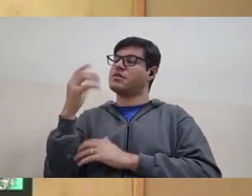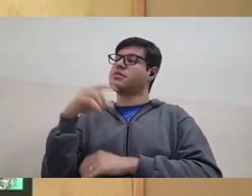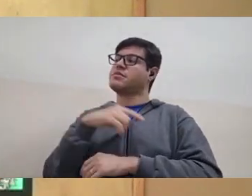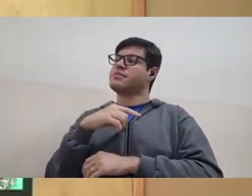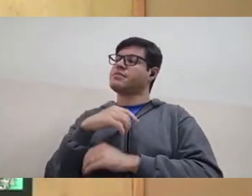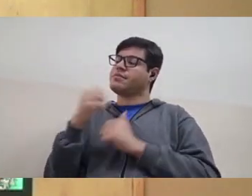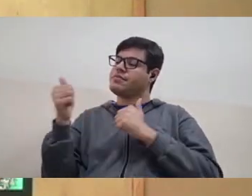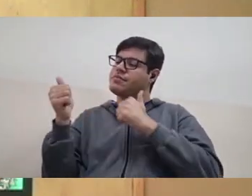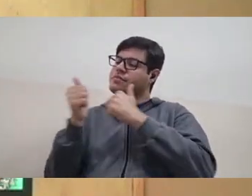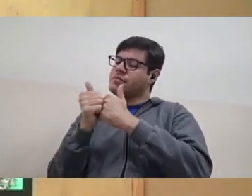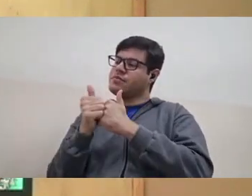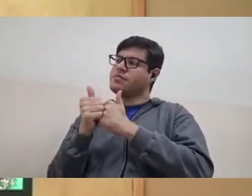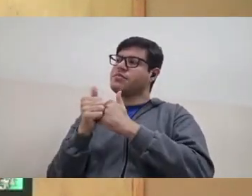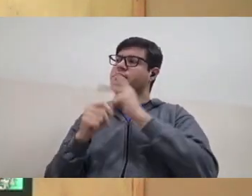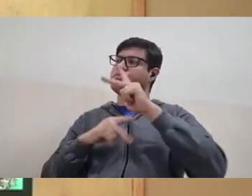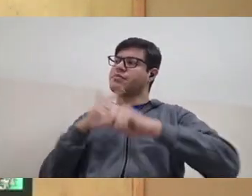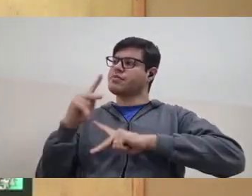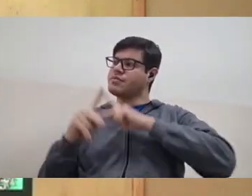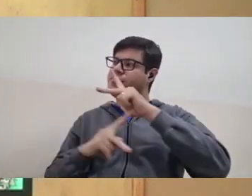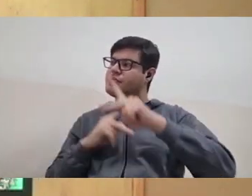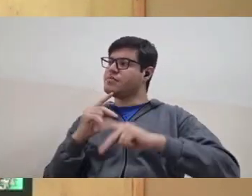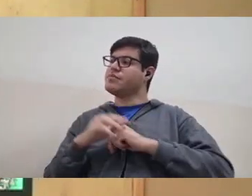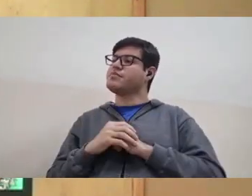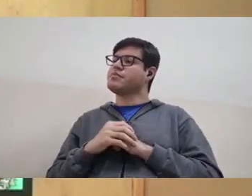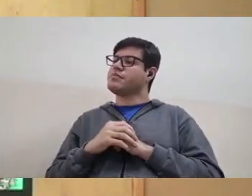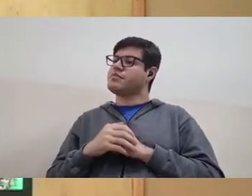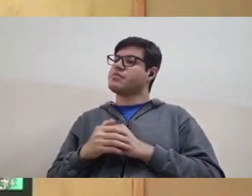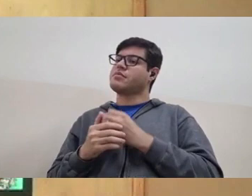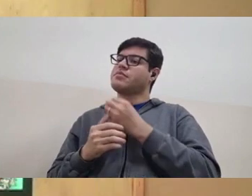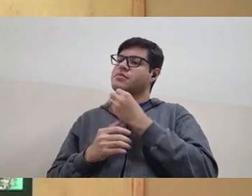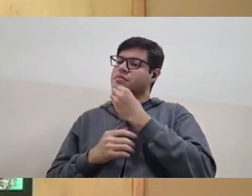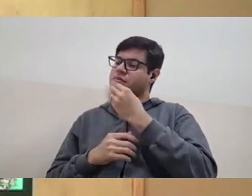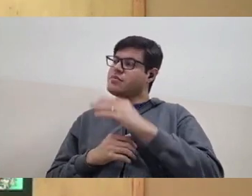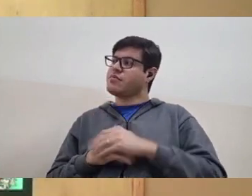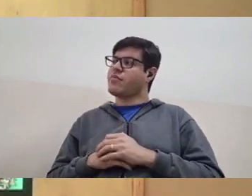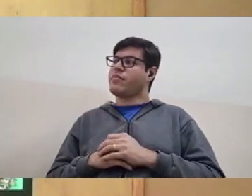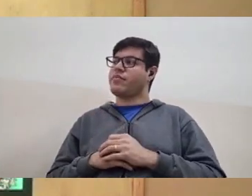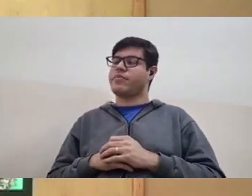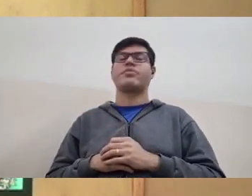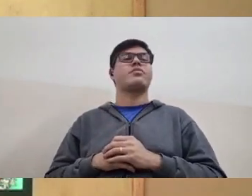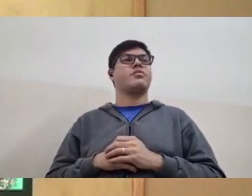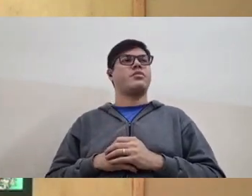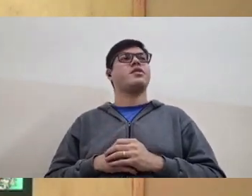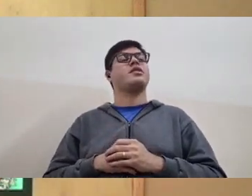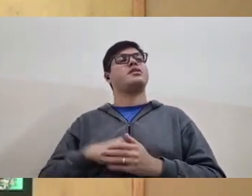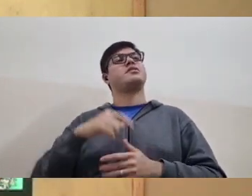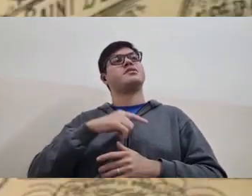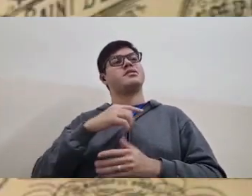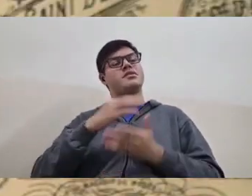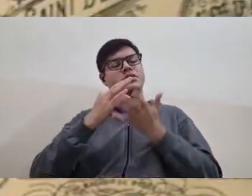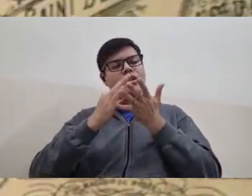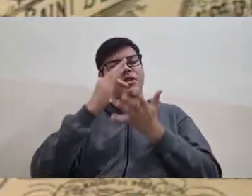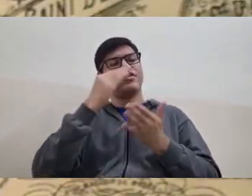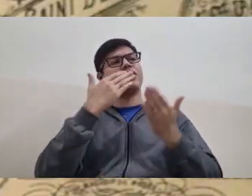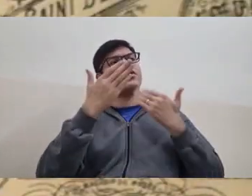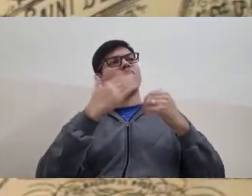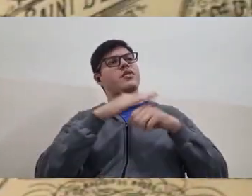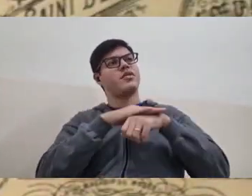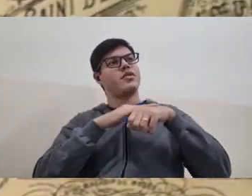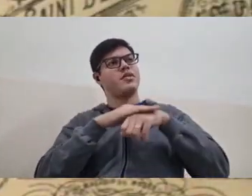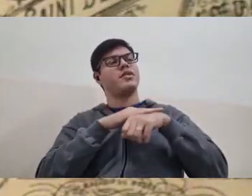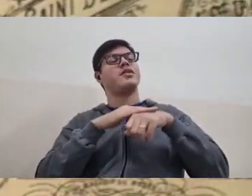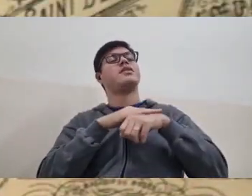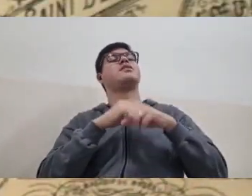é próxima da população. A população quiser ir até lá na rua Emílio Ferreira, número 70, né? Isso, pode ir lá, a gente toma um café, a gente